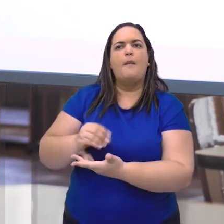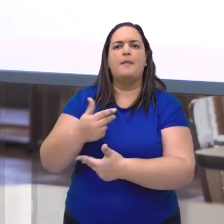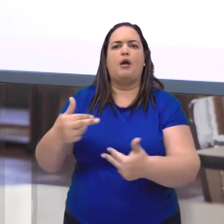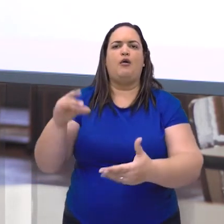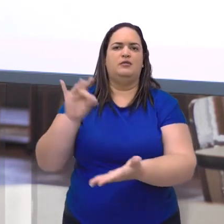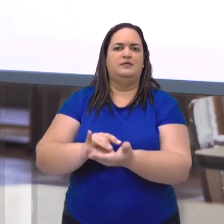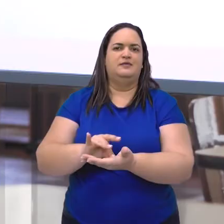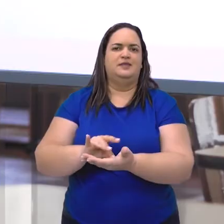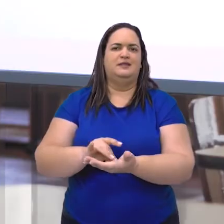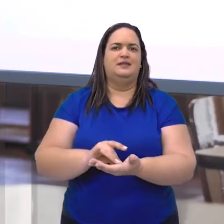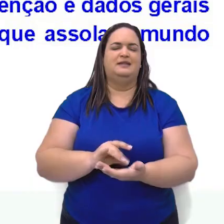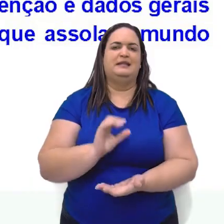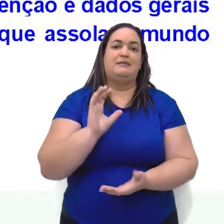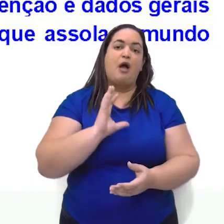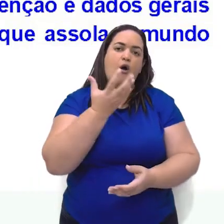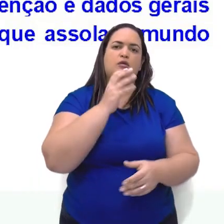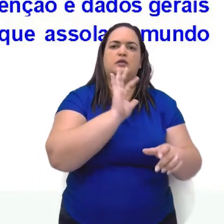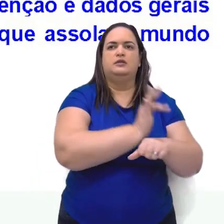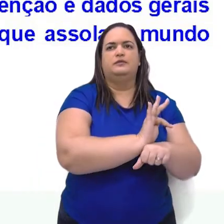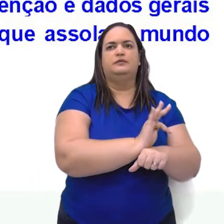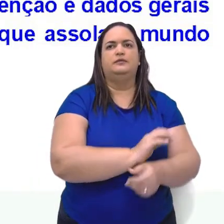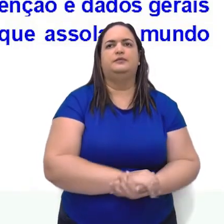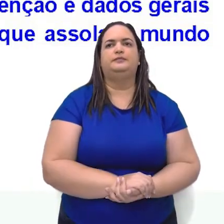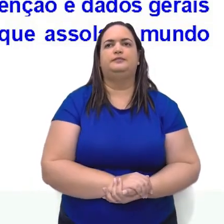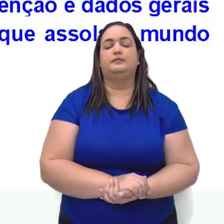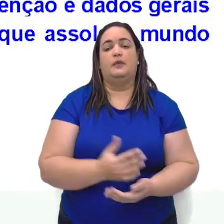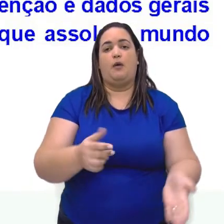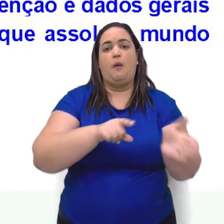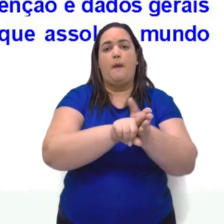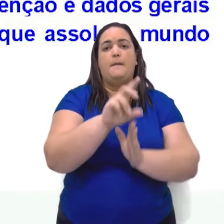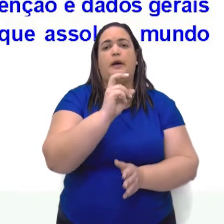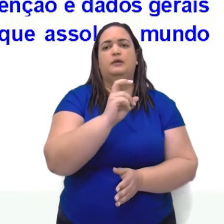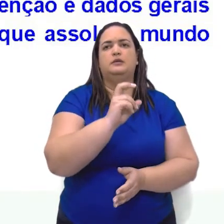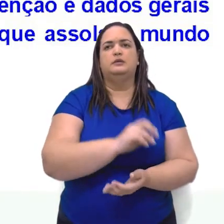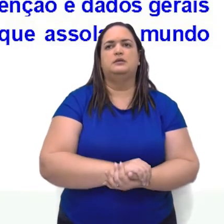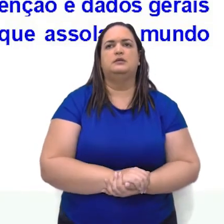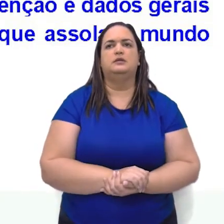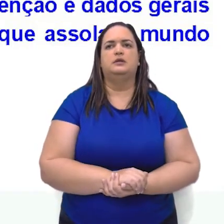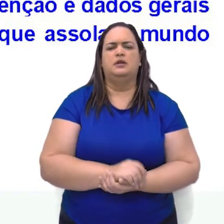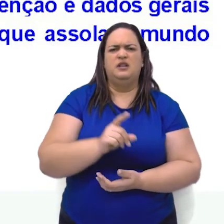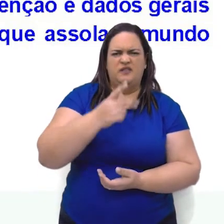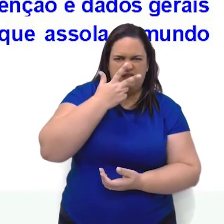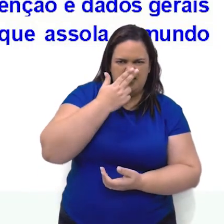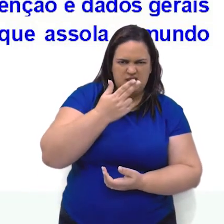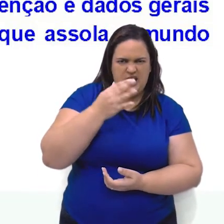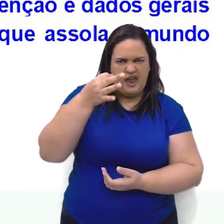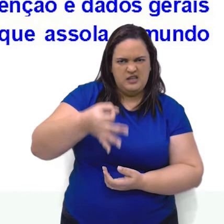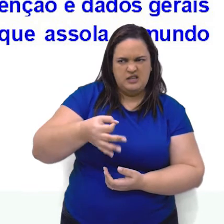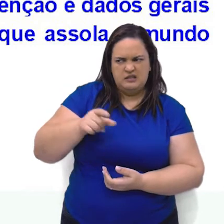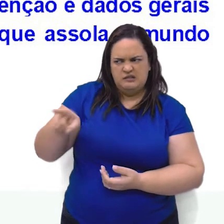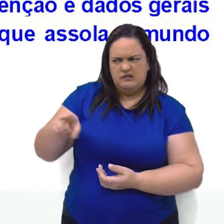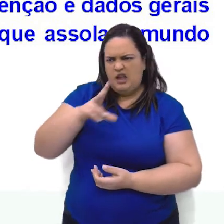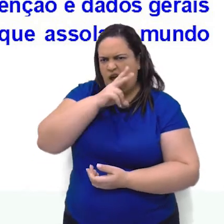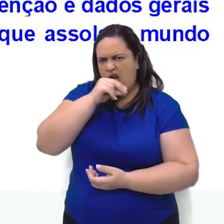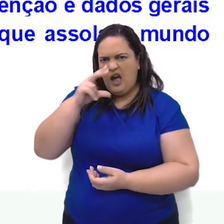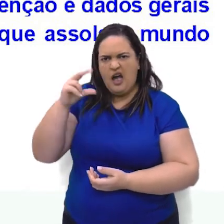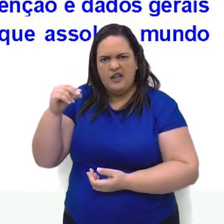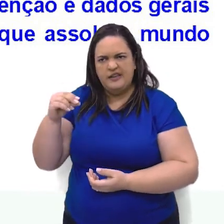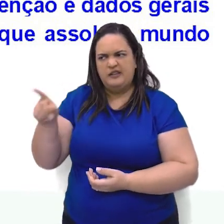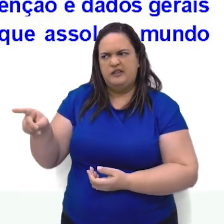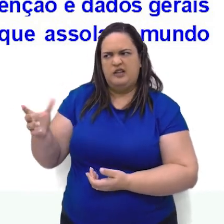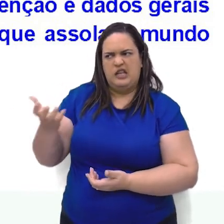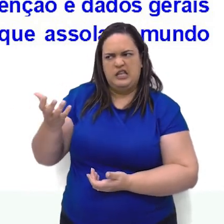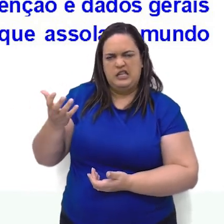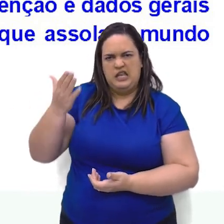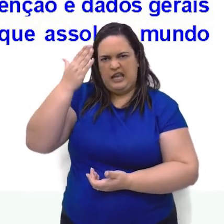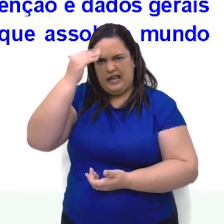Número 5. Você acha adequado aos adolescentes com cerca de 12 anos terem interesse sobre a